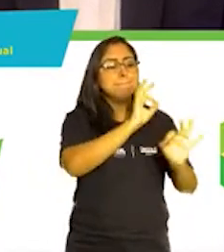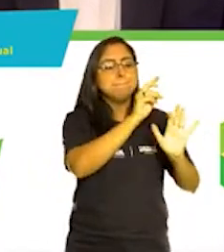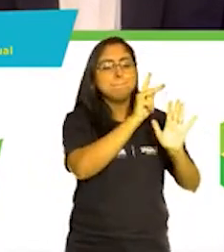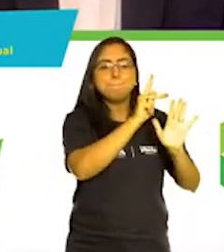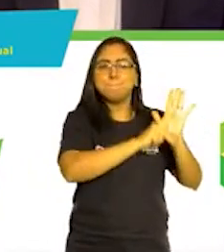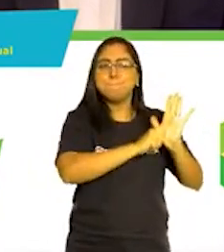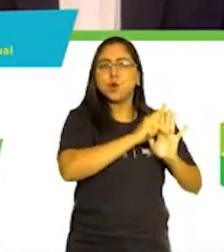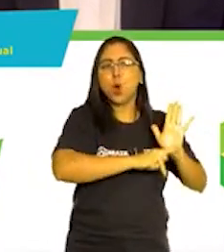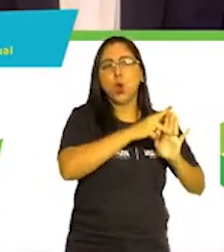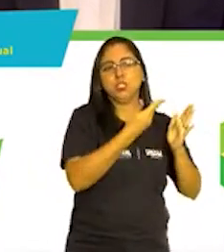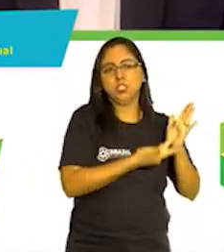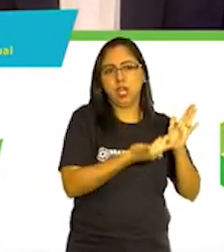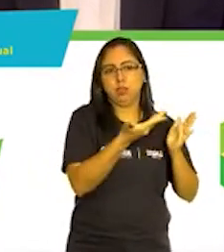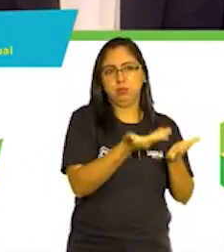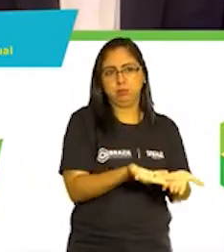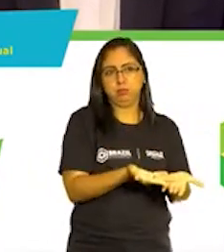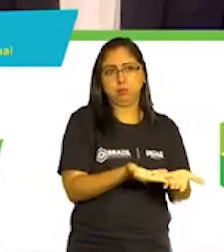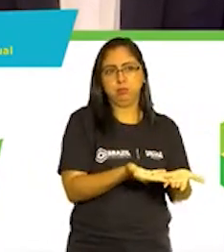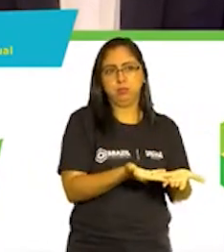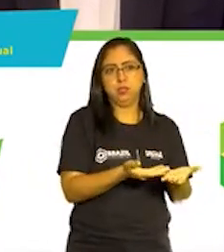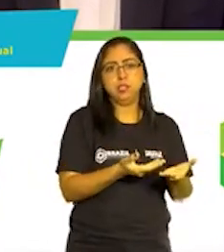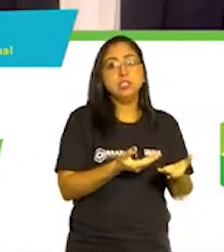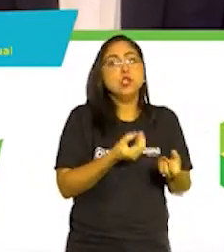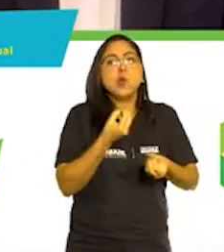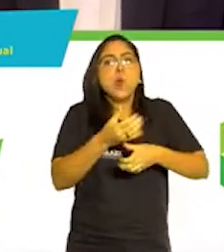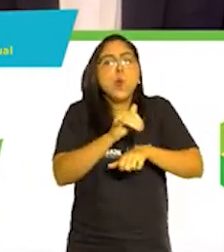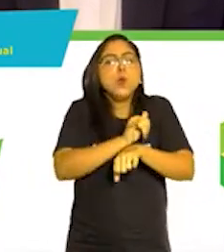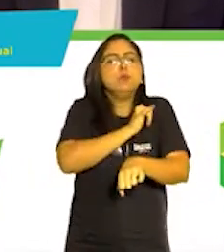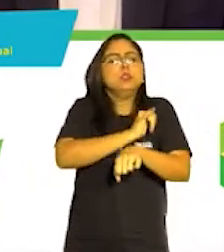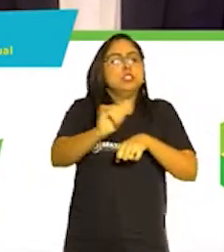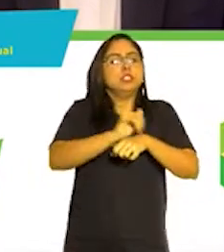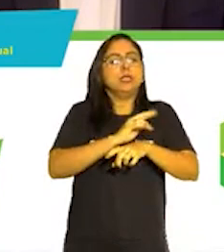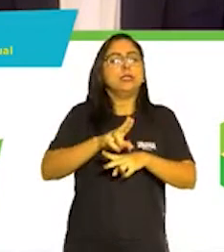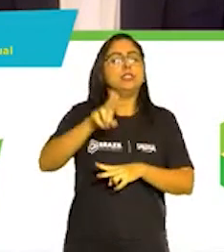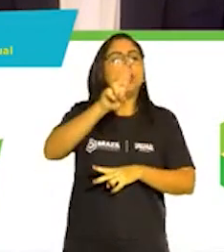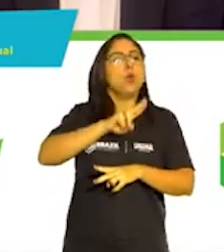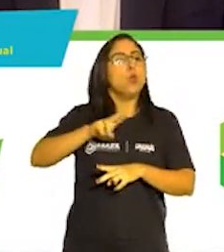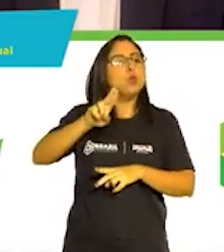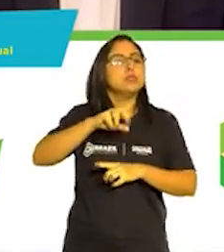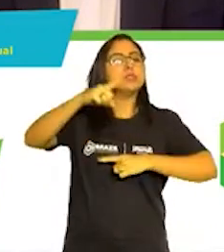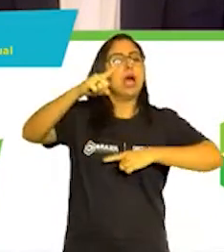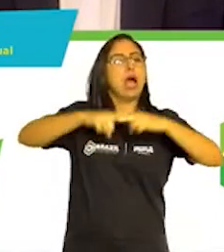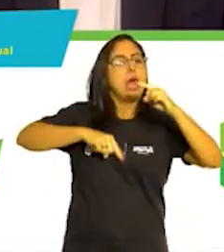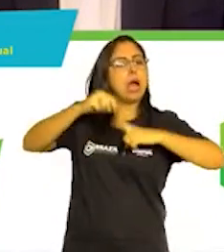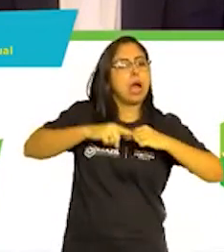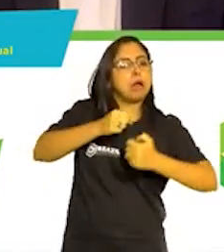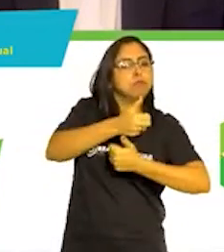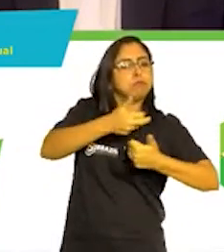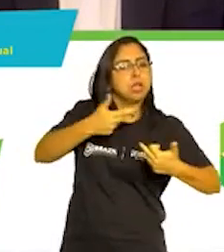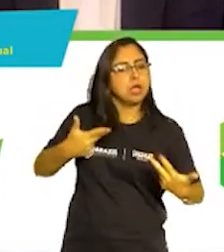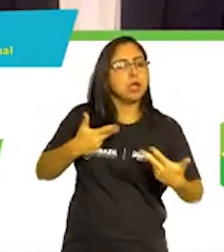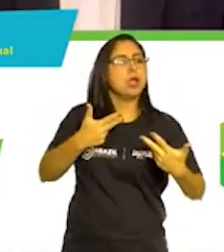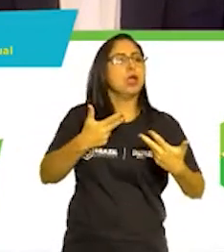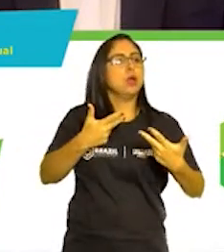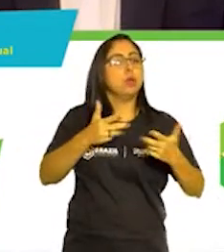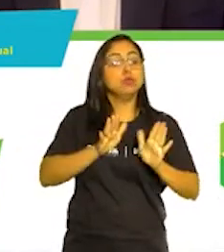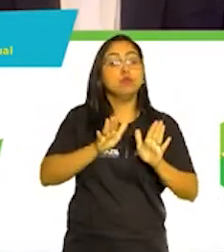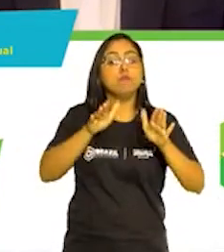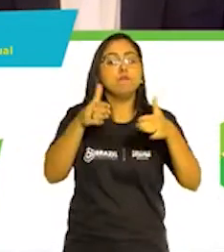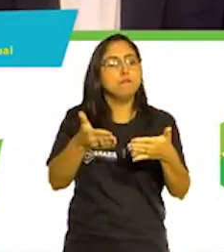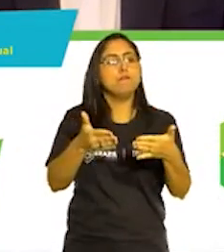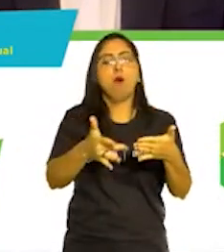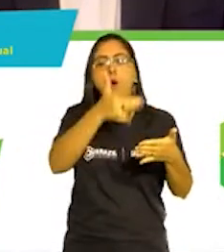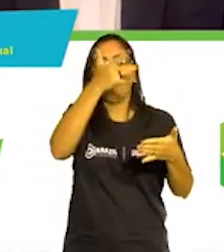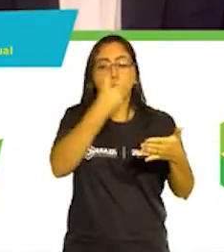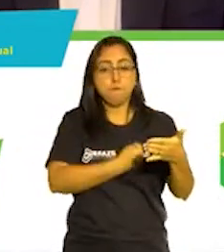preciso ter um projeto de como eu vou usar esses recursos para melhorar a vida das pessoas. E